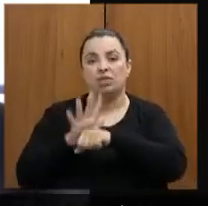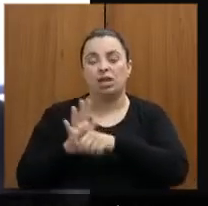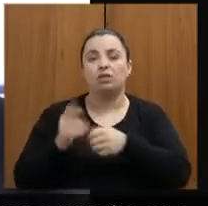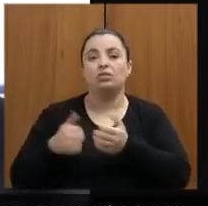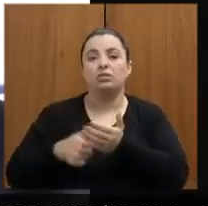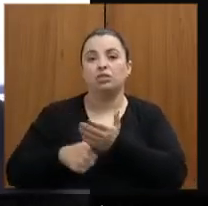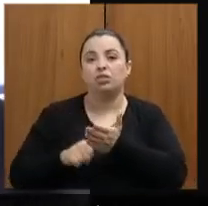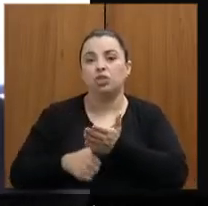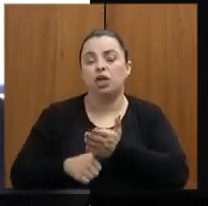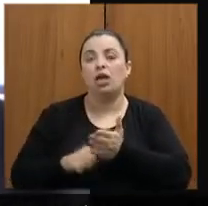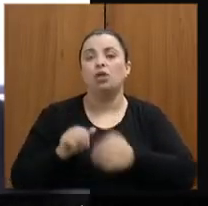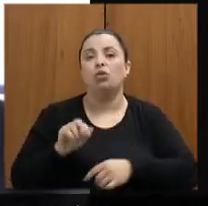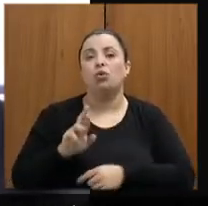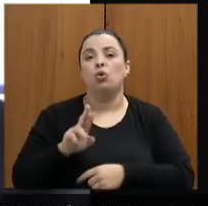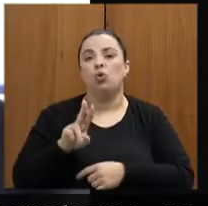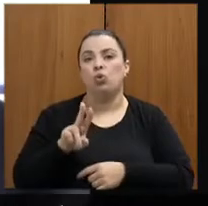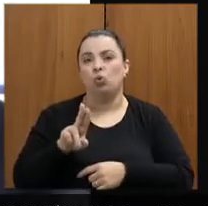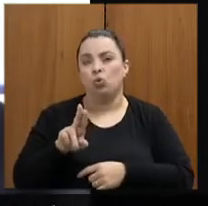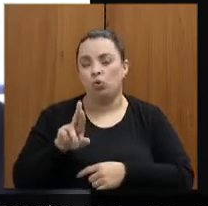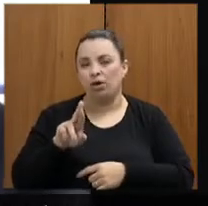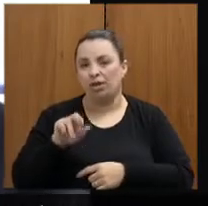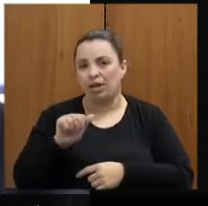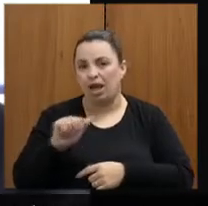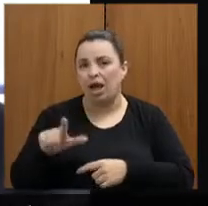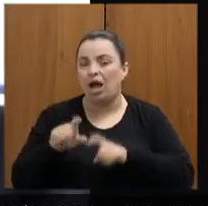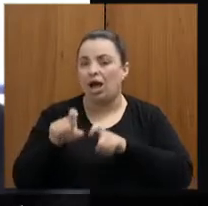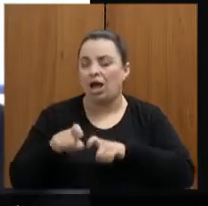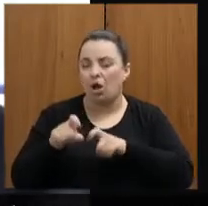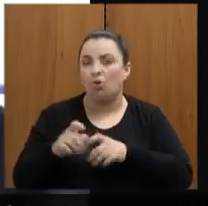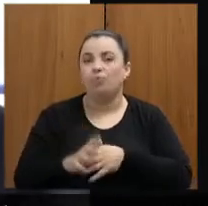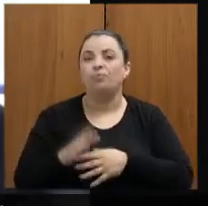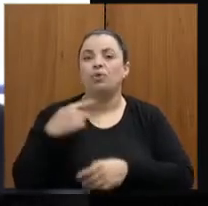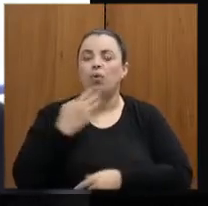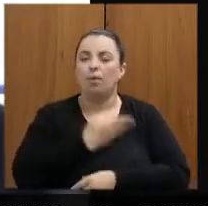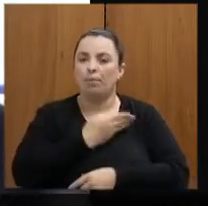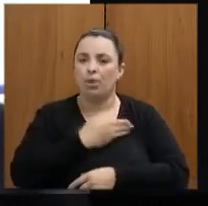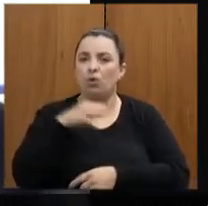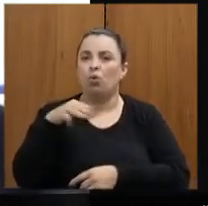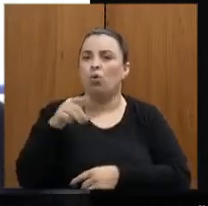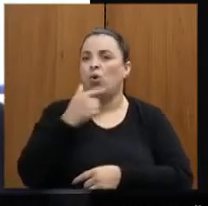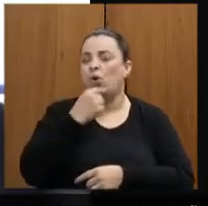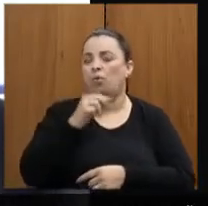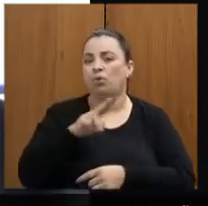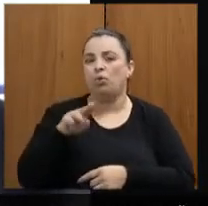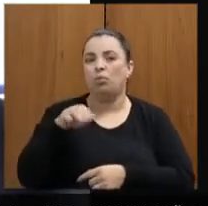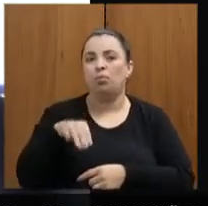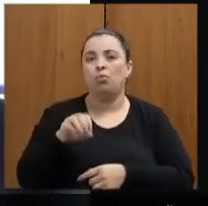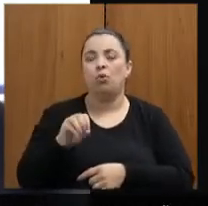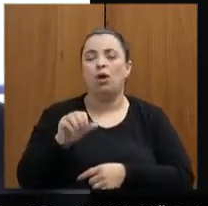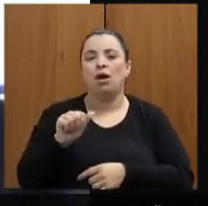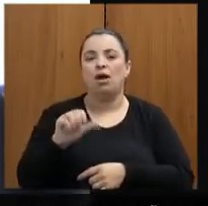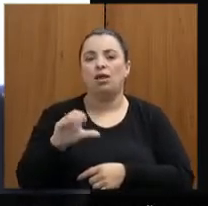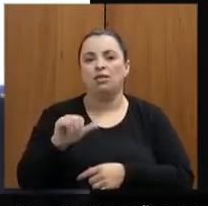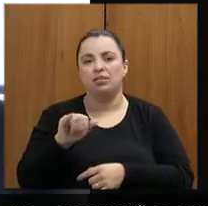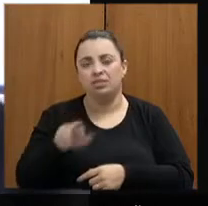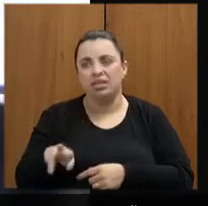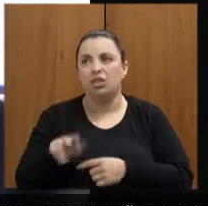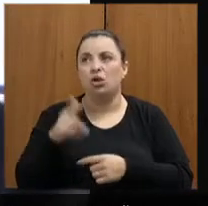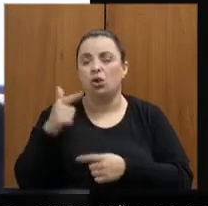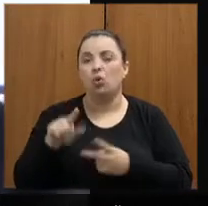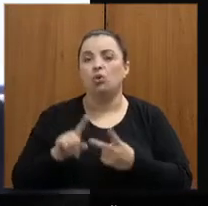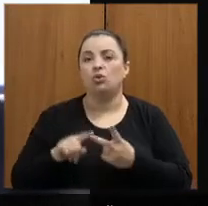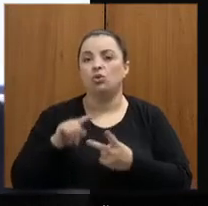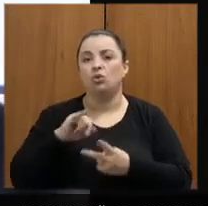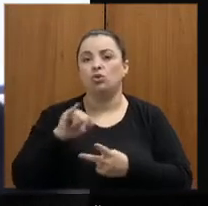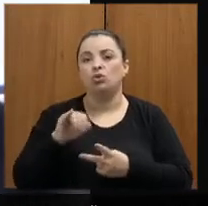pelo nosso amigo assim passe baixo para o presidente do da Sociedade Rural José violino do Sindicato Rural